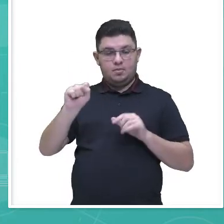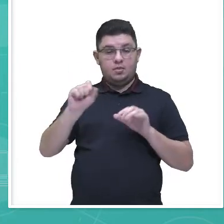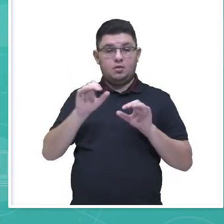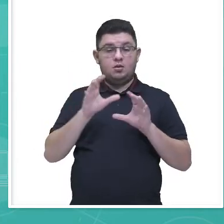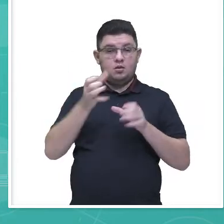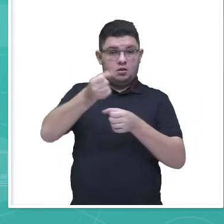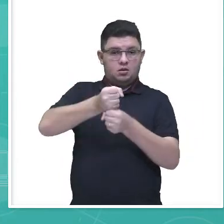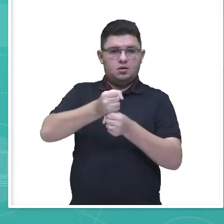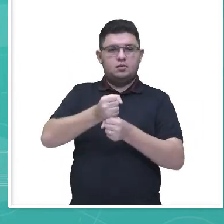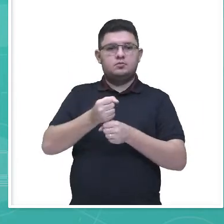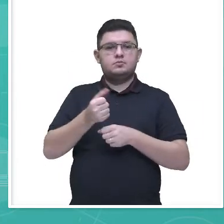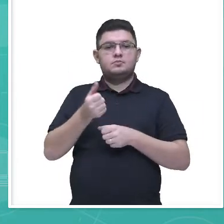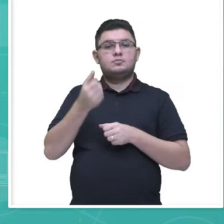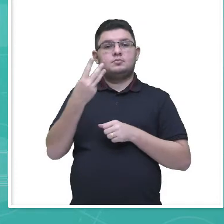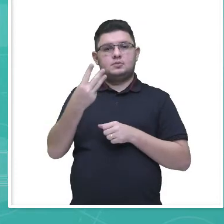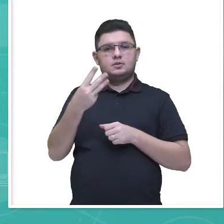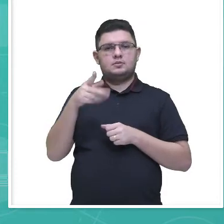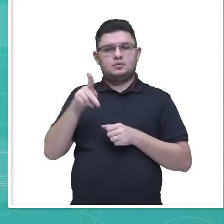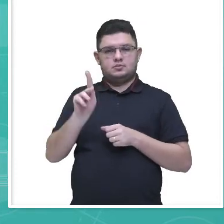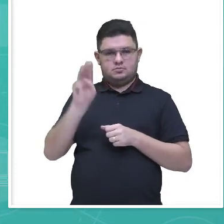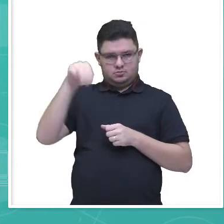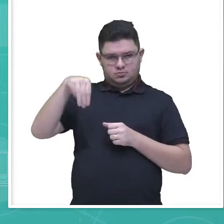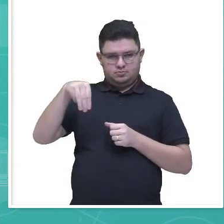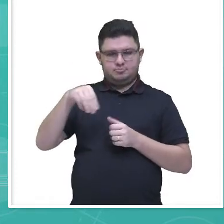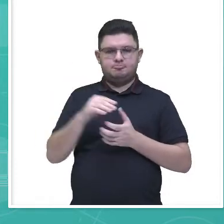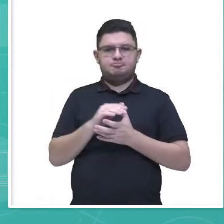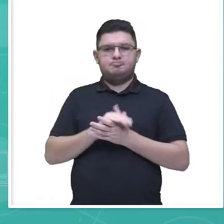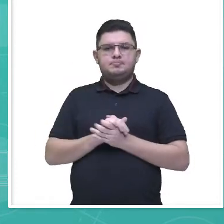a 3 quilômetros. Então, uma